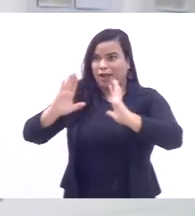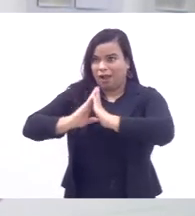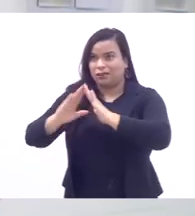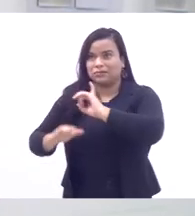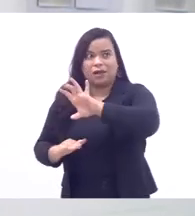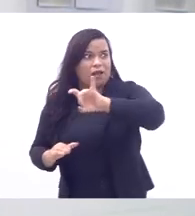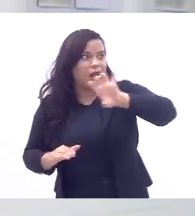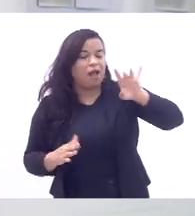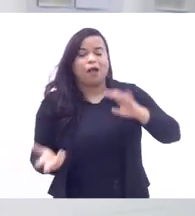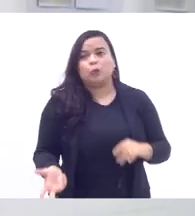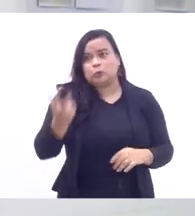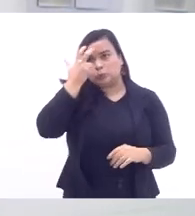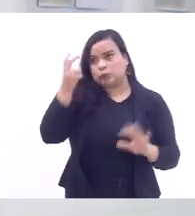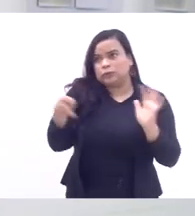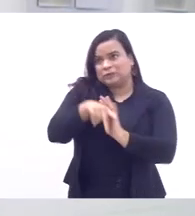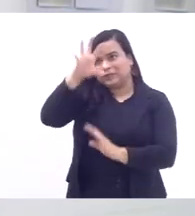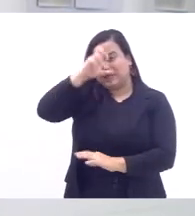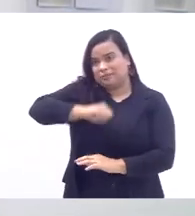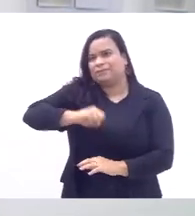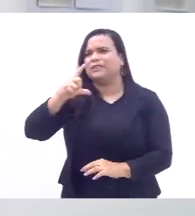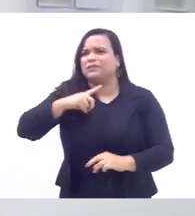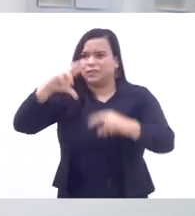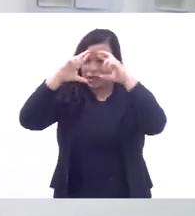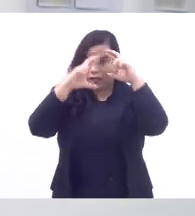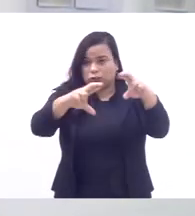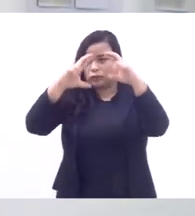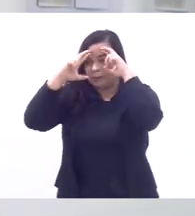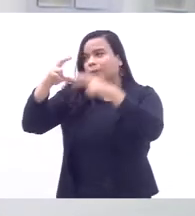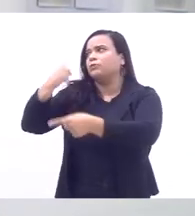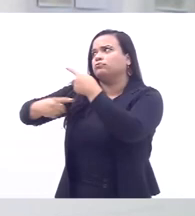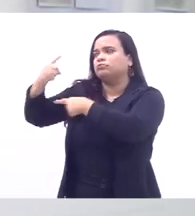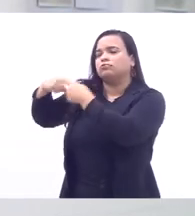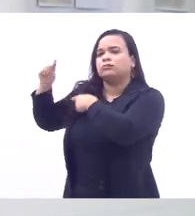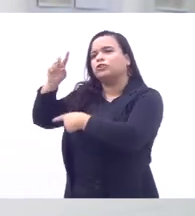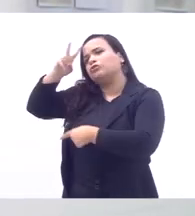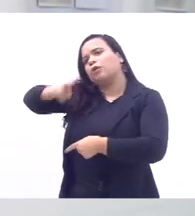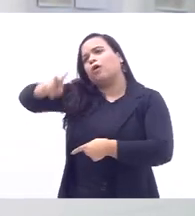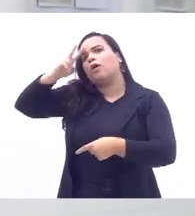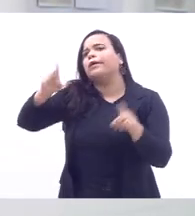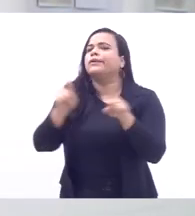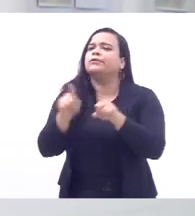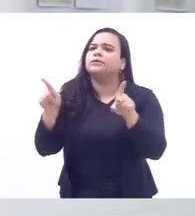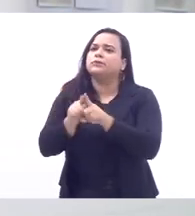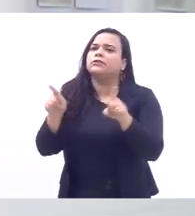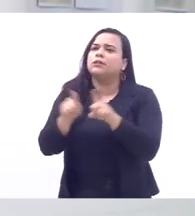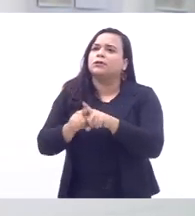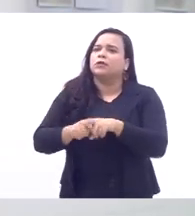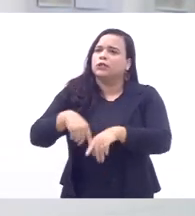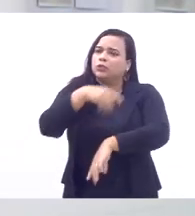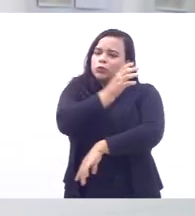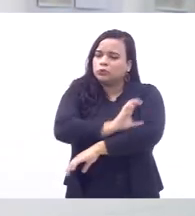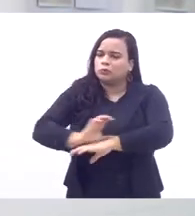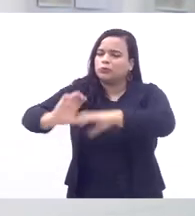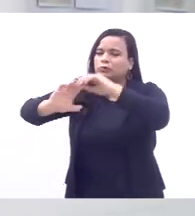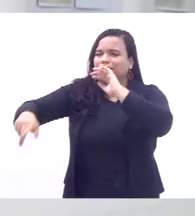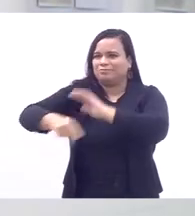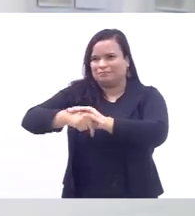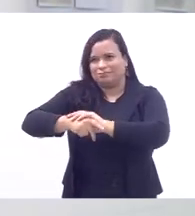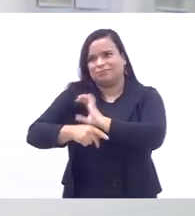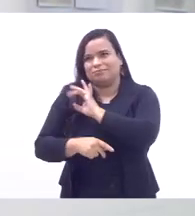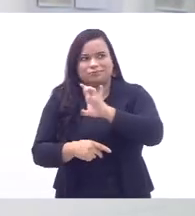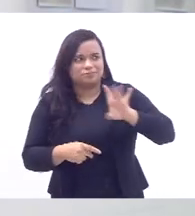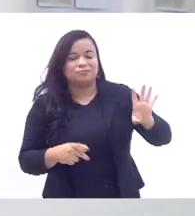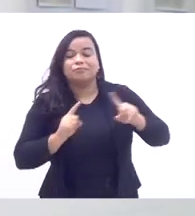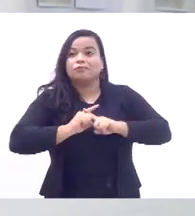a sua cultura, aquilo que aprendeu, respeitando a sua ancestralidade e a sua linhagem cultural. Mas é possível, nos